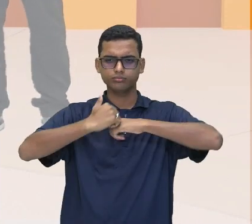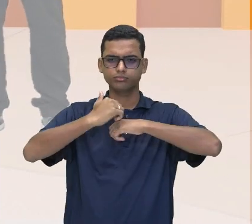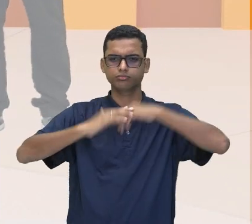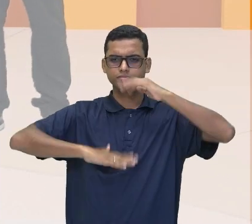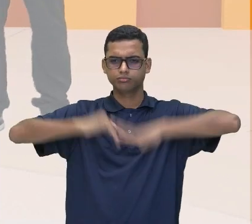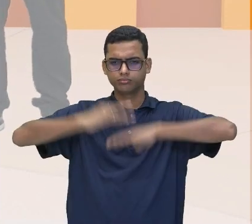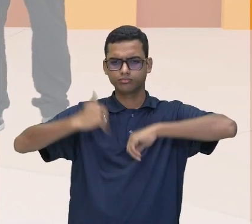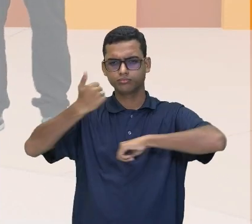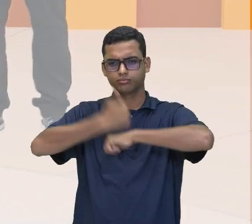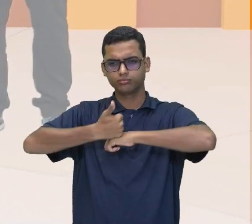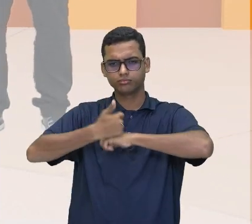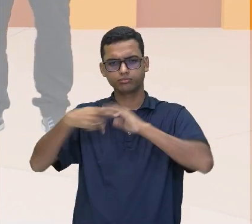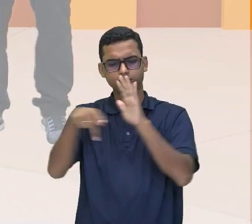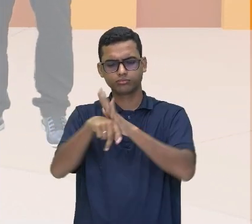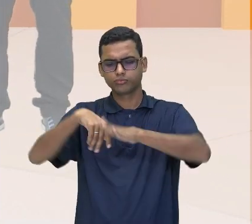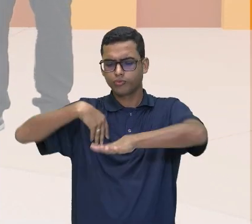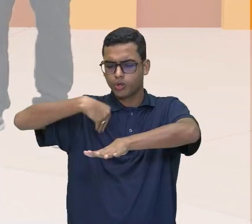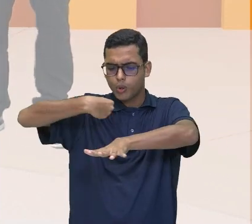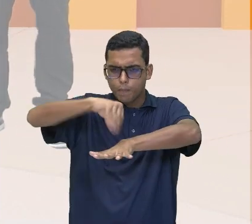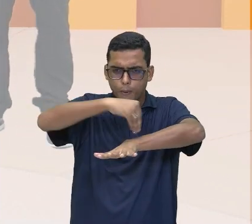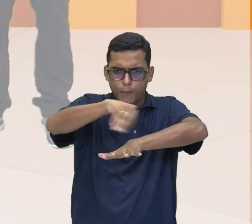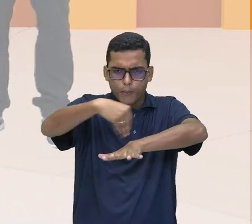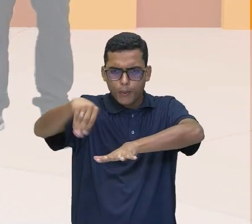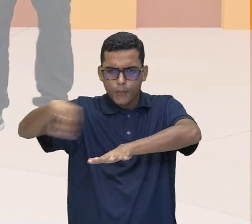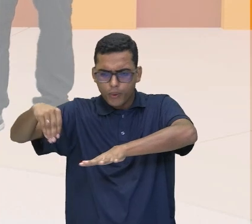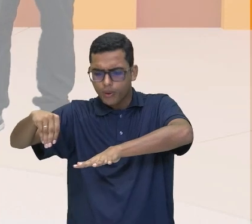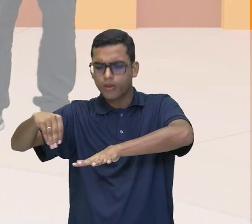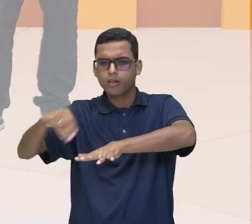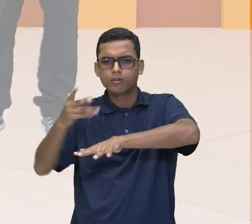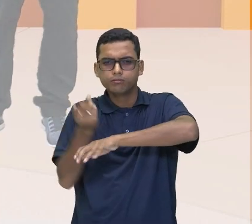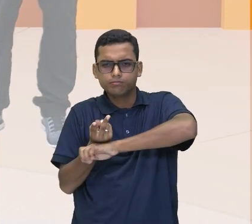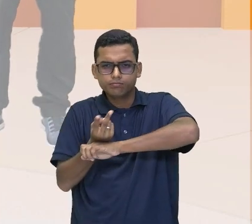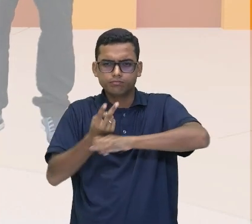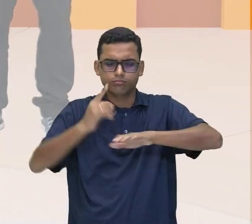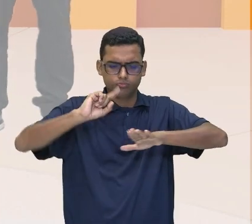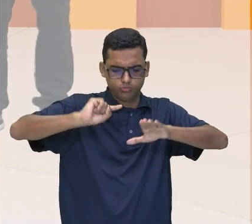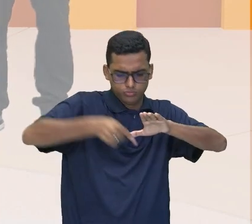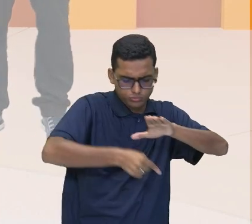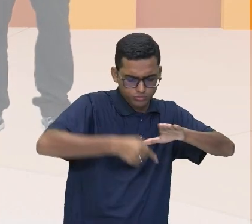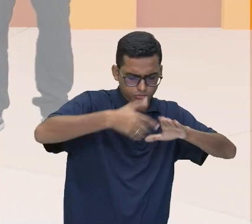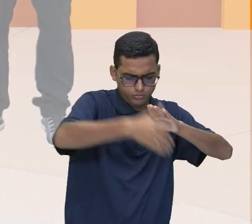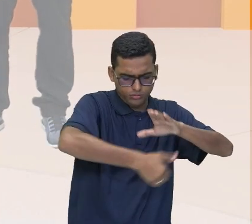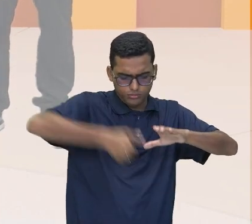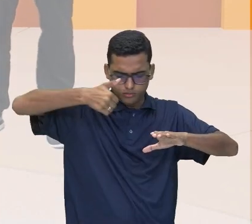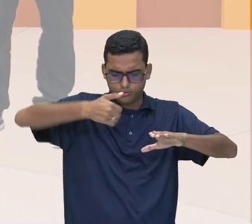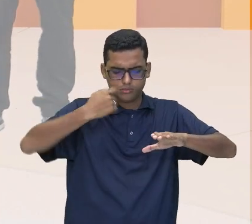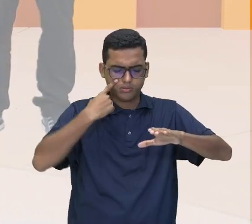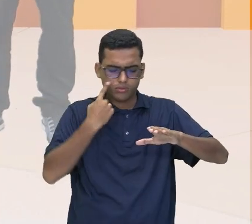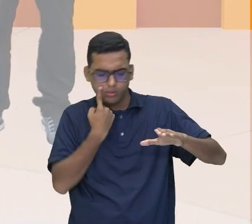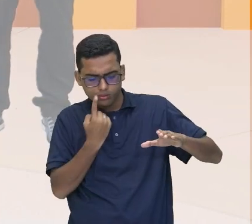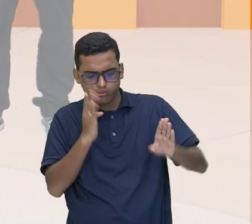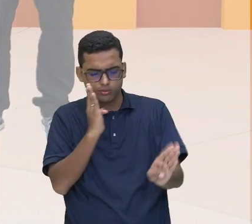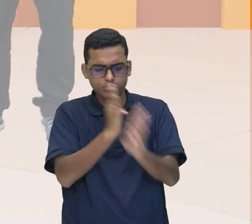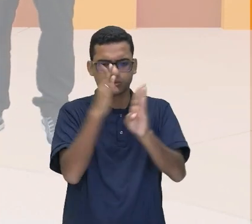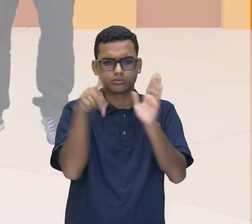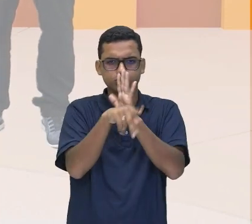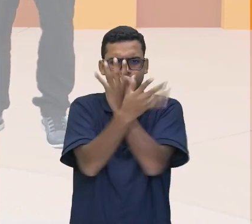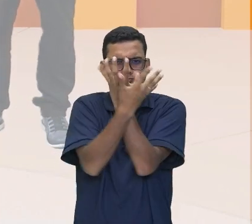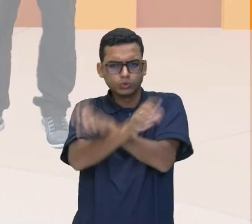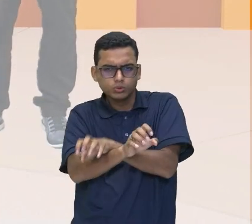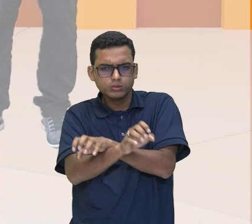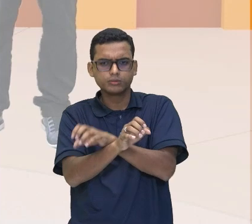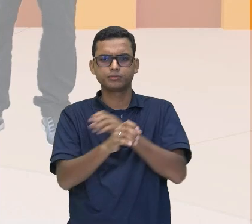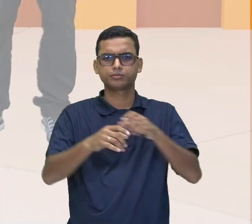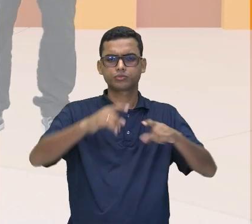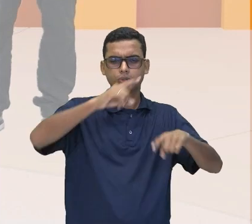sítio arqueológico, que eles vão fazer escavações, eles descobrem lá ossos, descobrem cerâmicas. Ah, isso